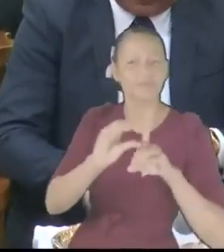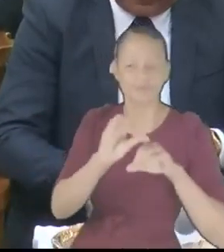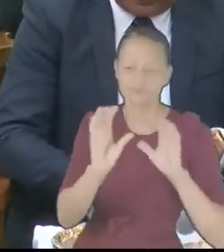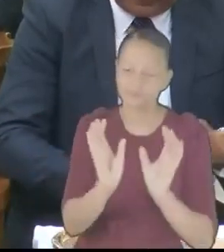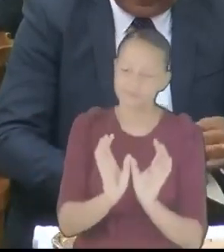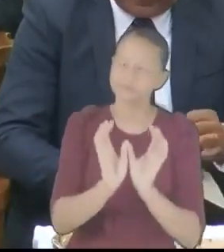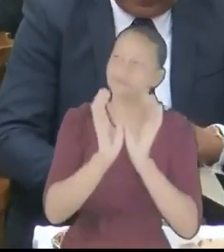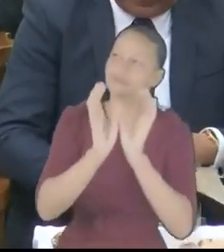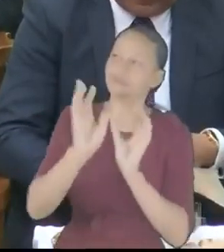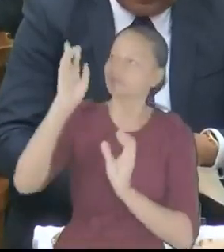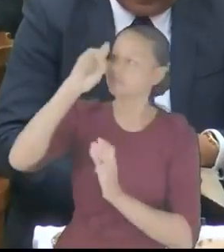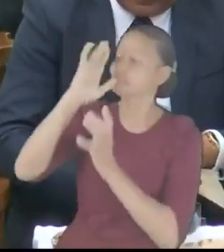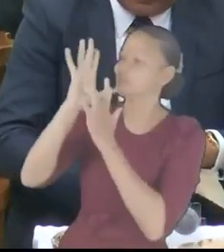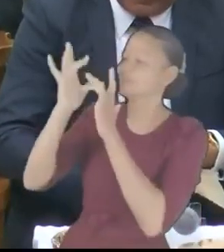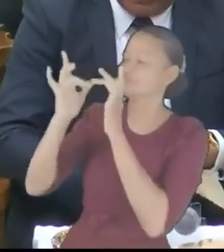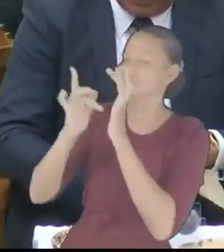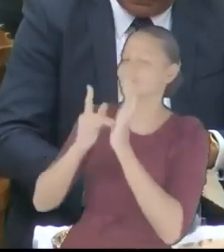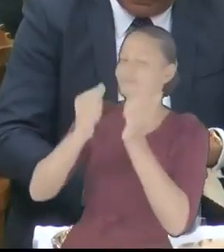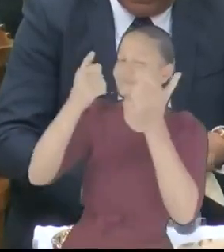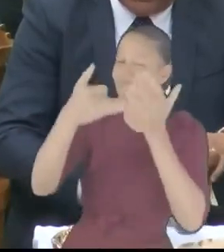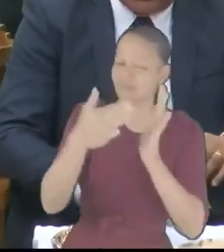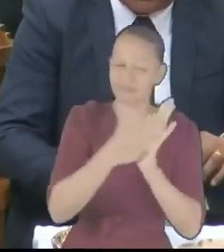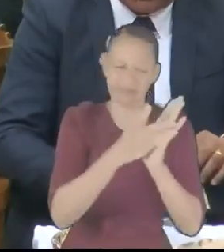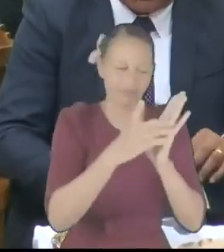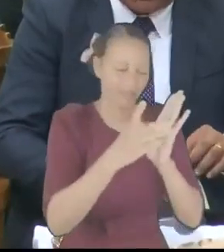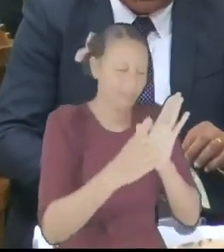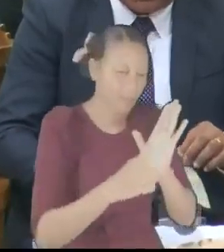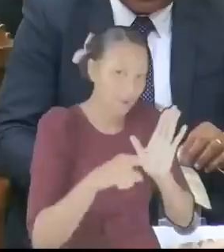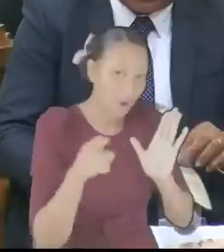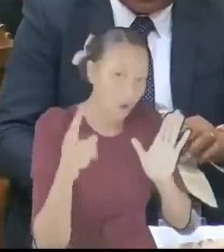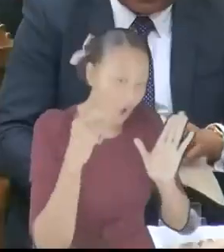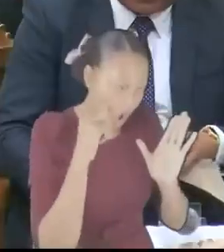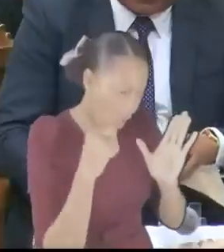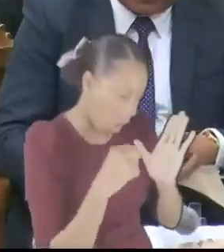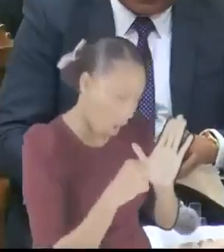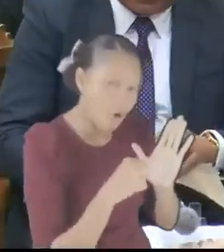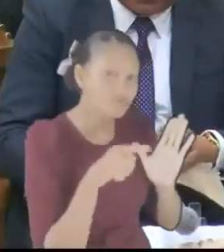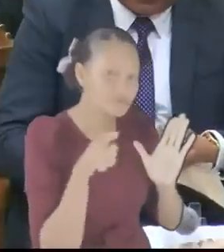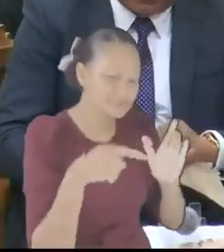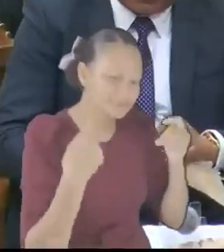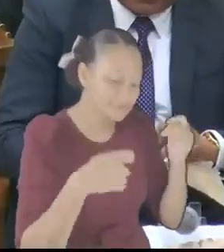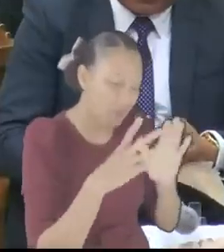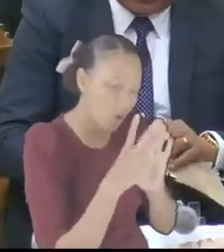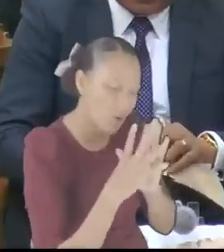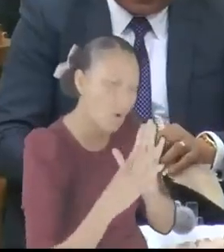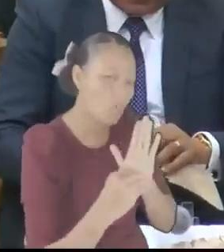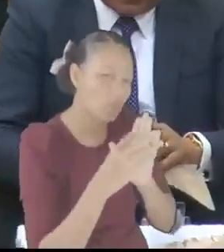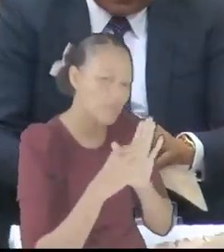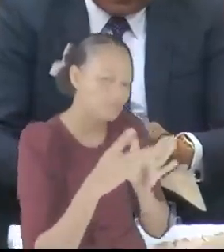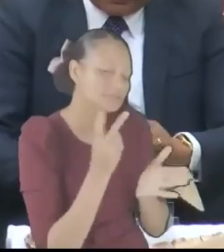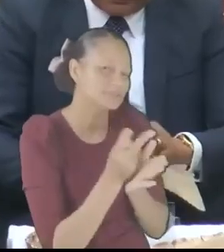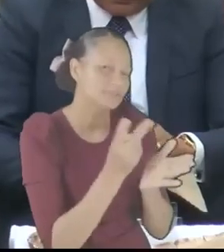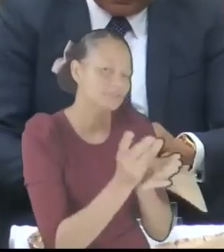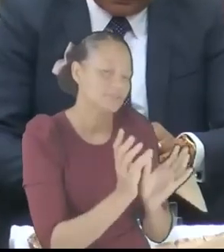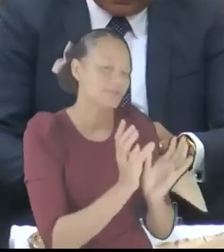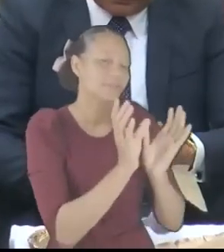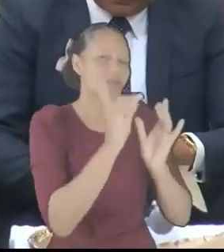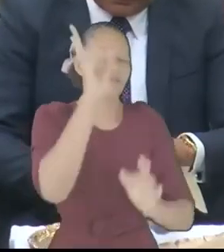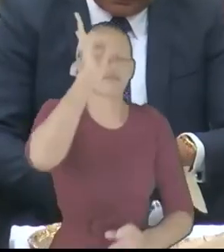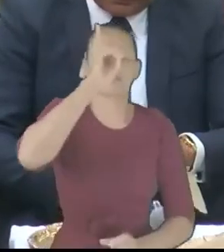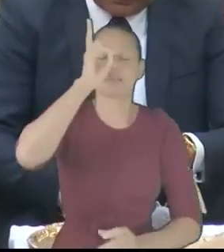Jesus disse: fazer isto em memória de mim. A Santa Ceia não é nada mais, nada